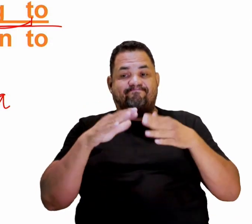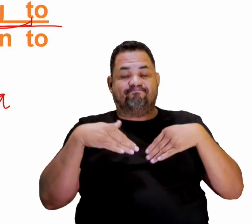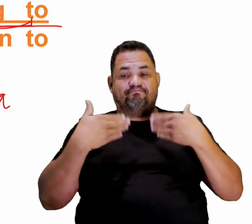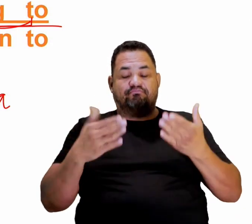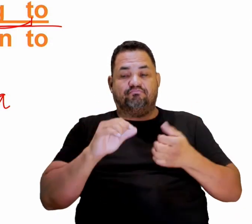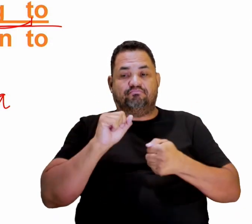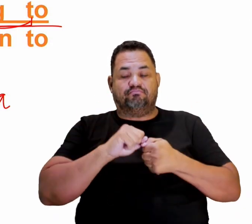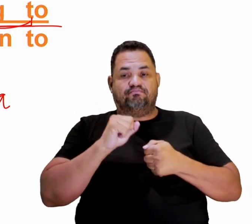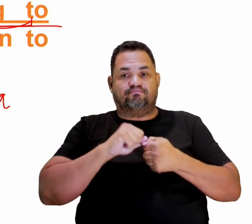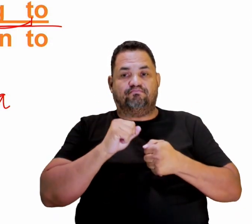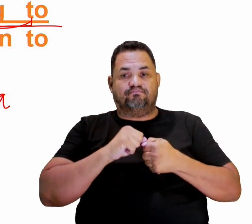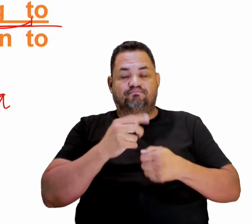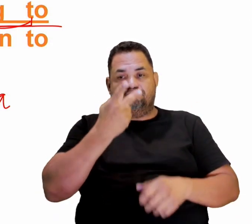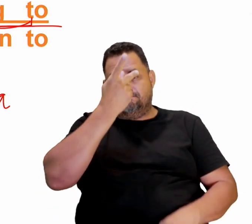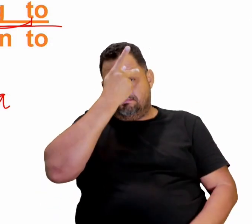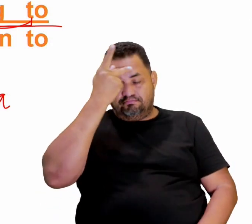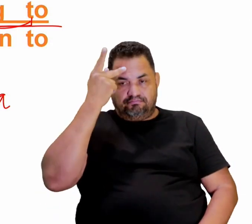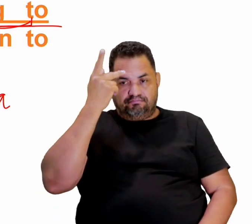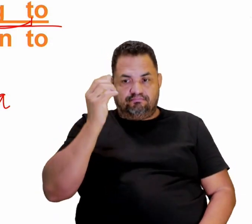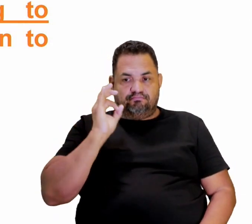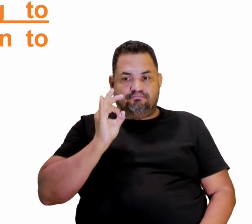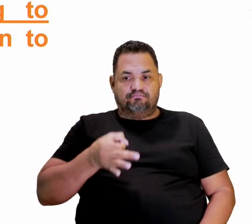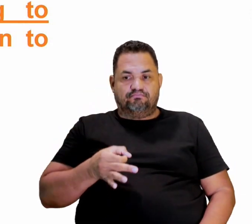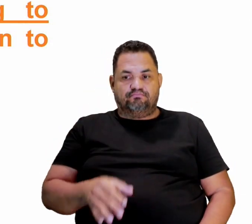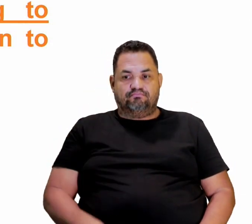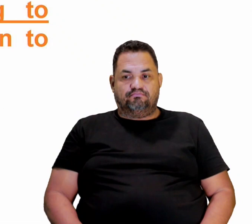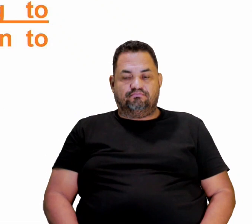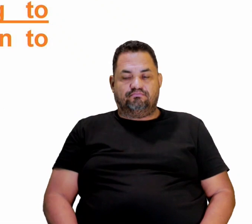Isso é uma questão pessoal beleza